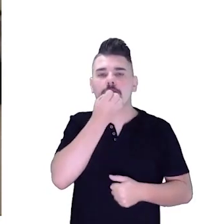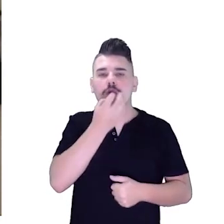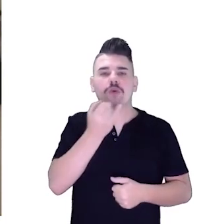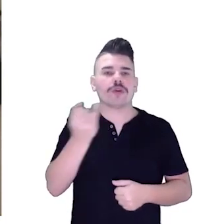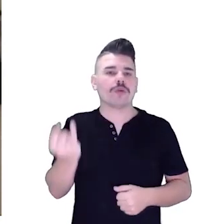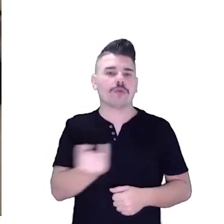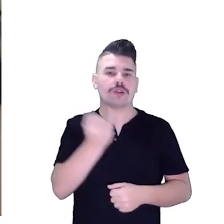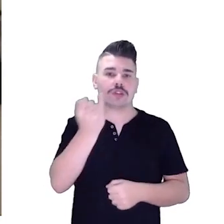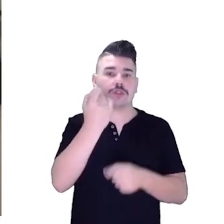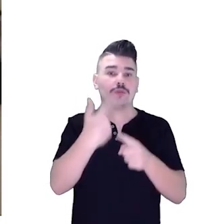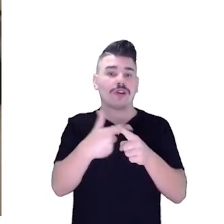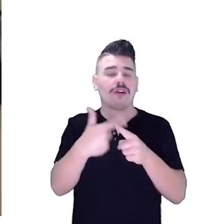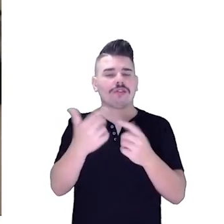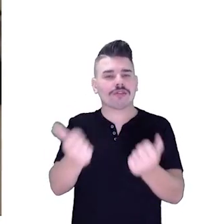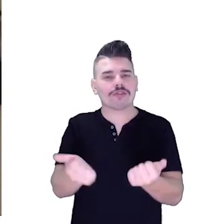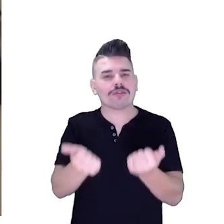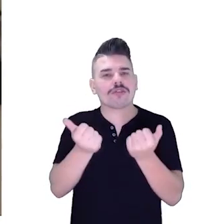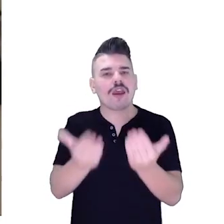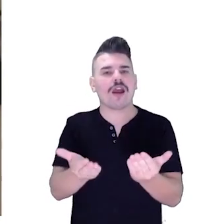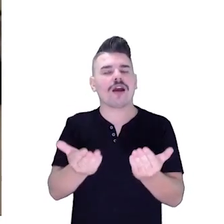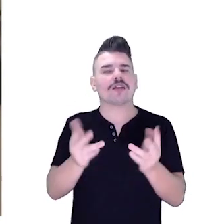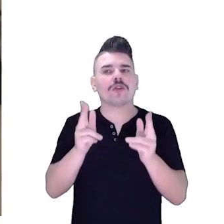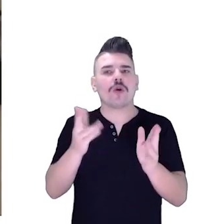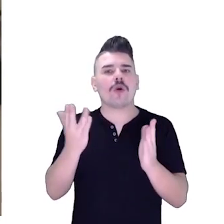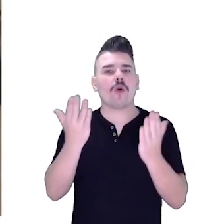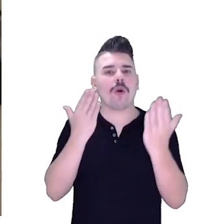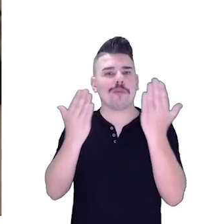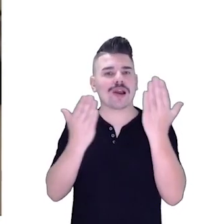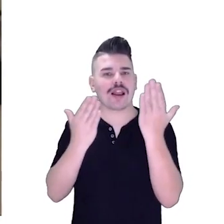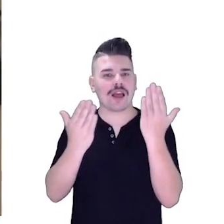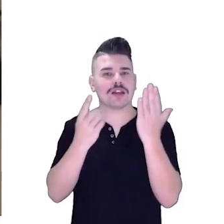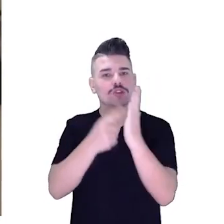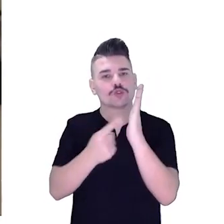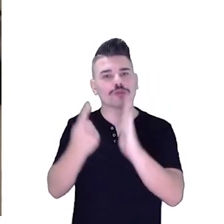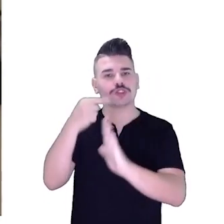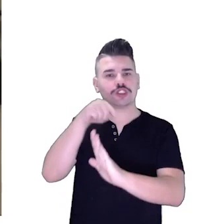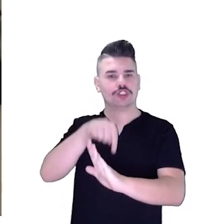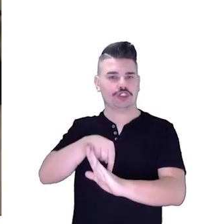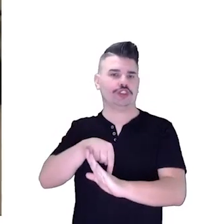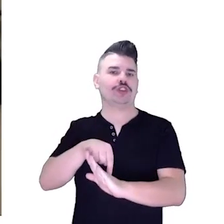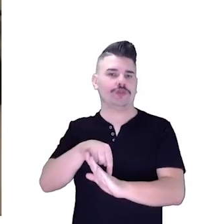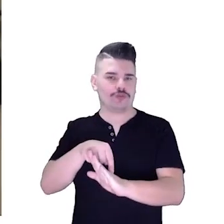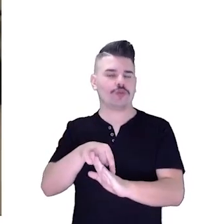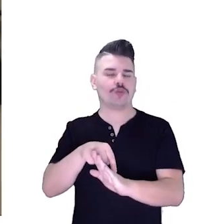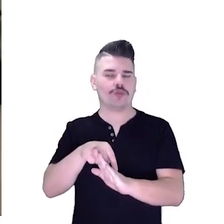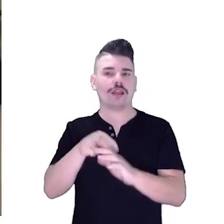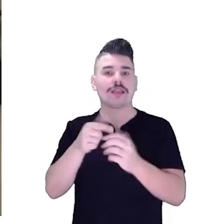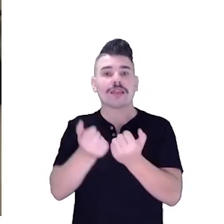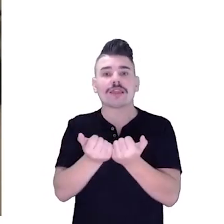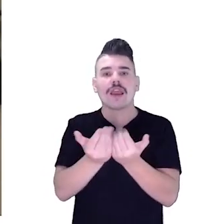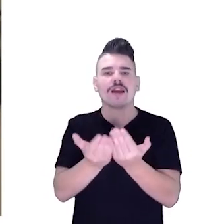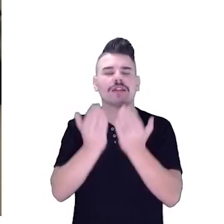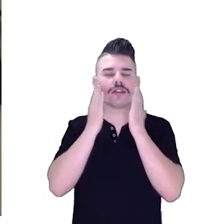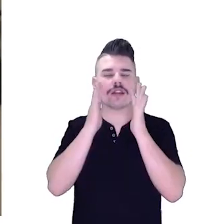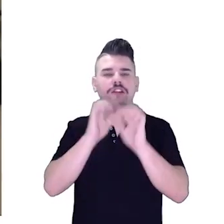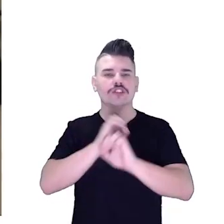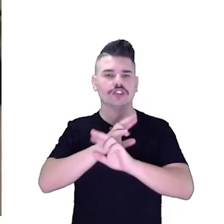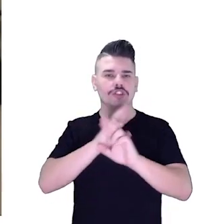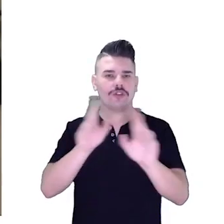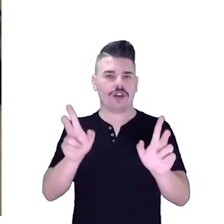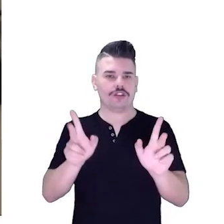importante para essas subjetividades, né, para que essas subjetividades se desenvolvessem.